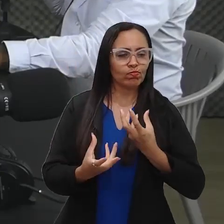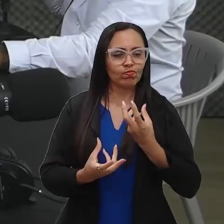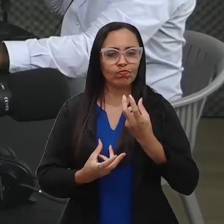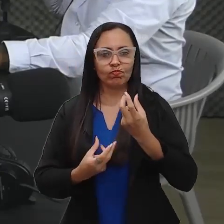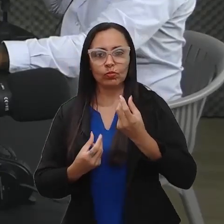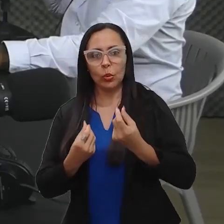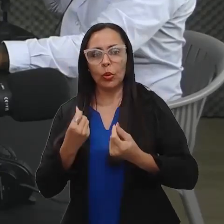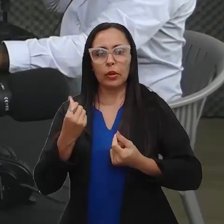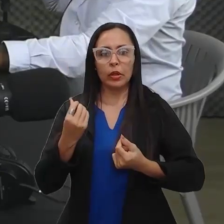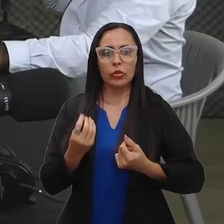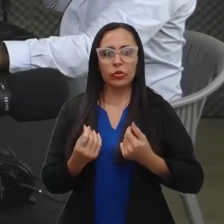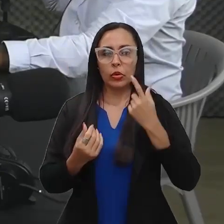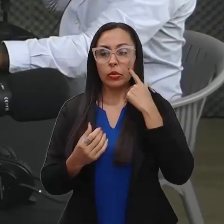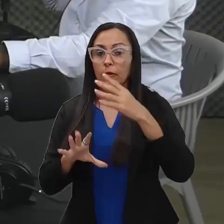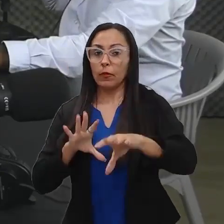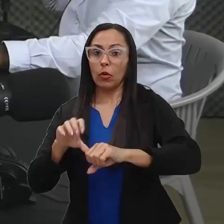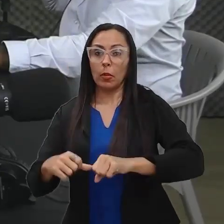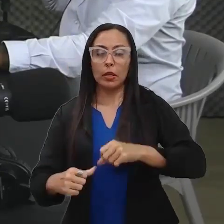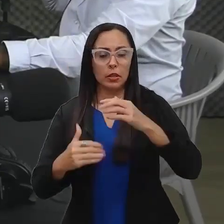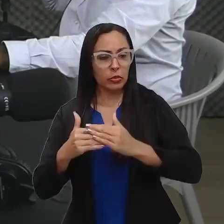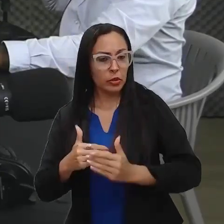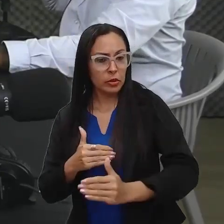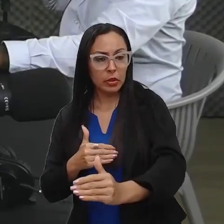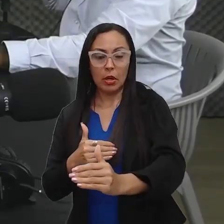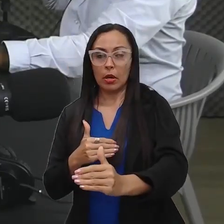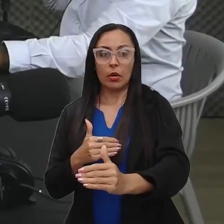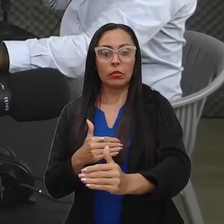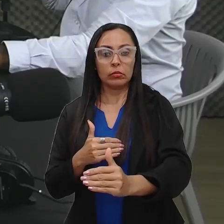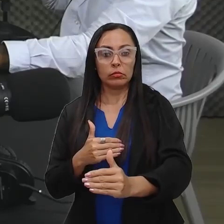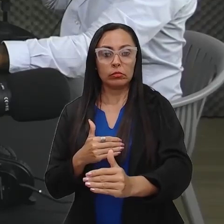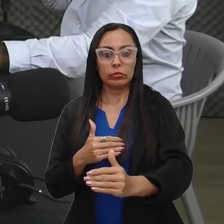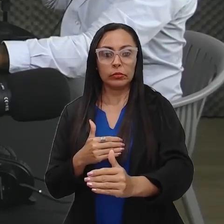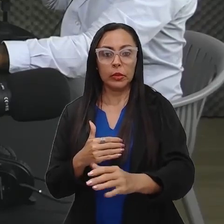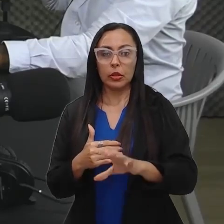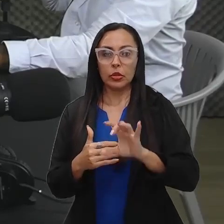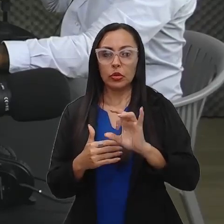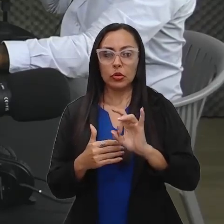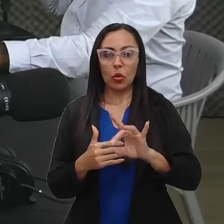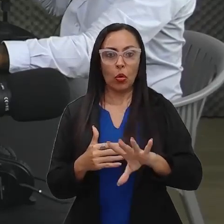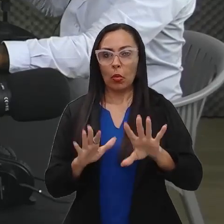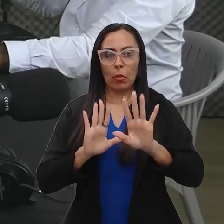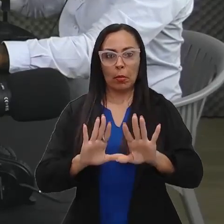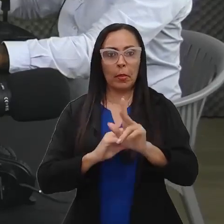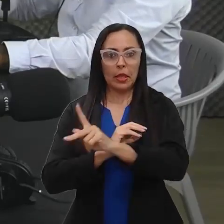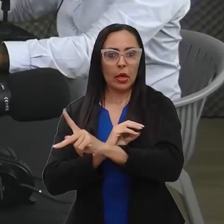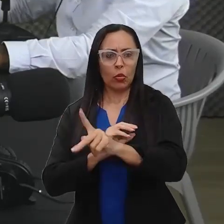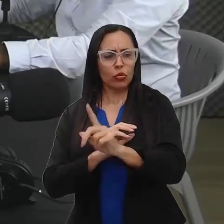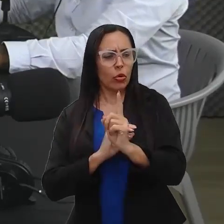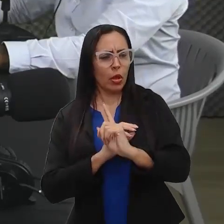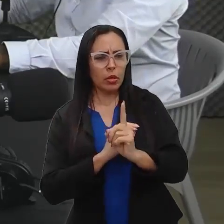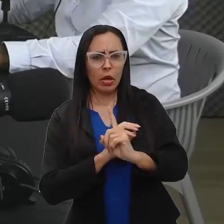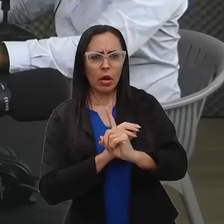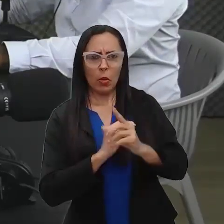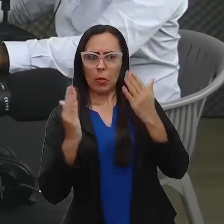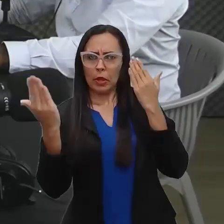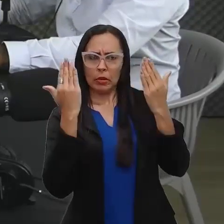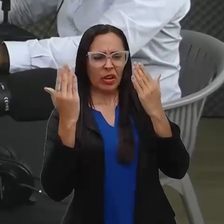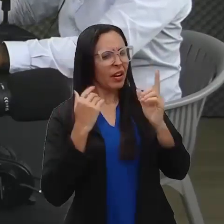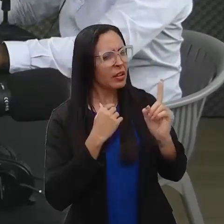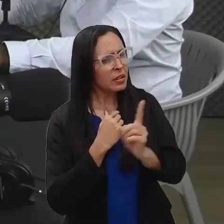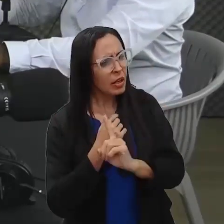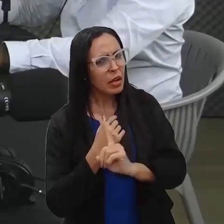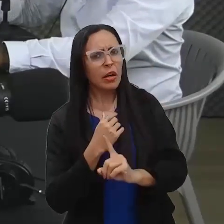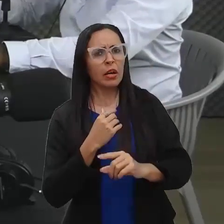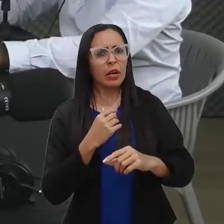uma formação inicial, né, não é só para quem é da pedagogia, psicologia, não. Quem